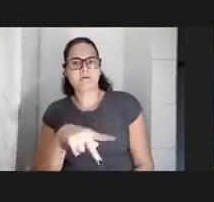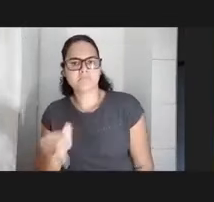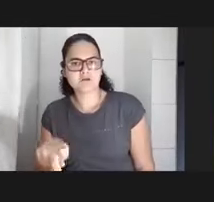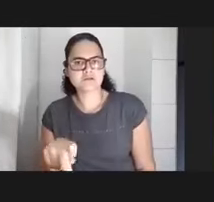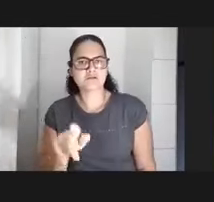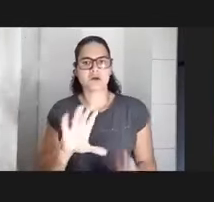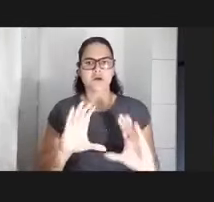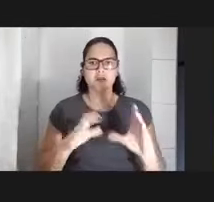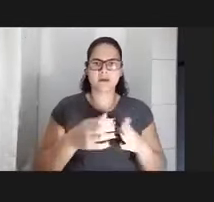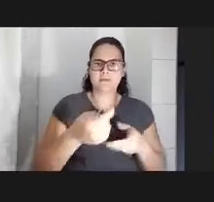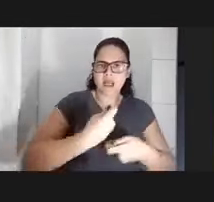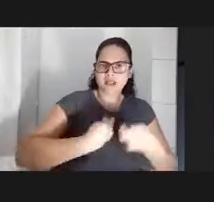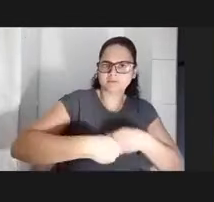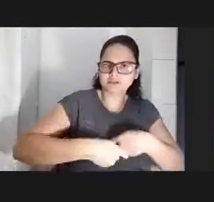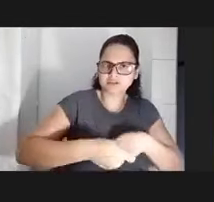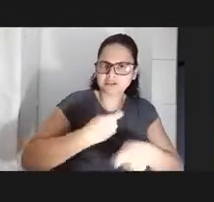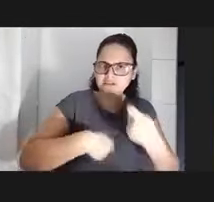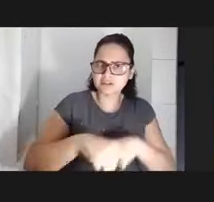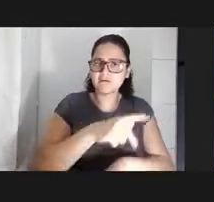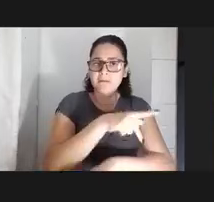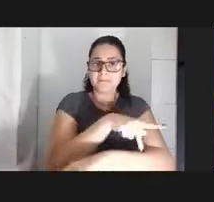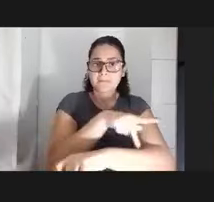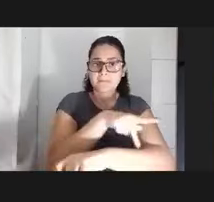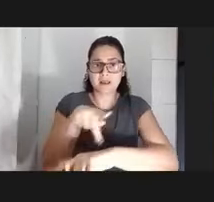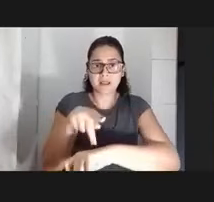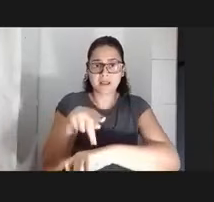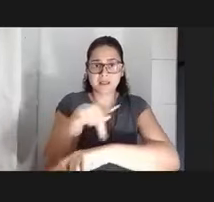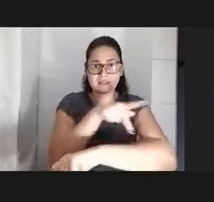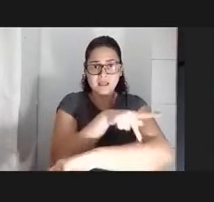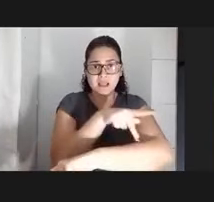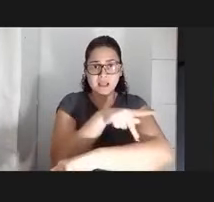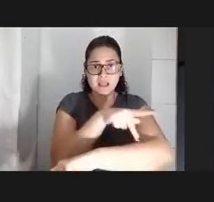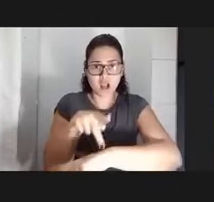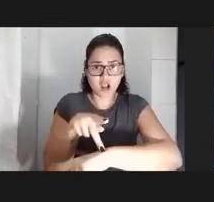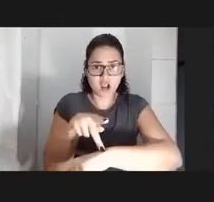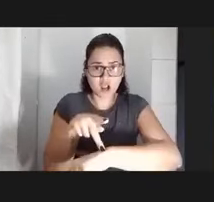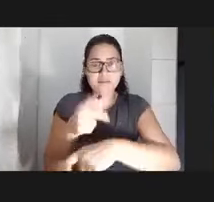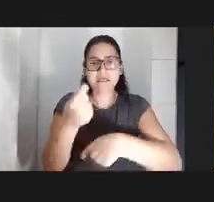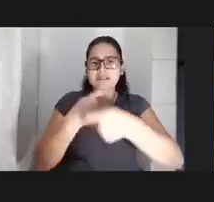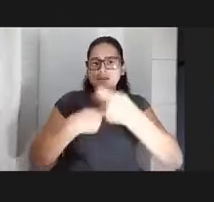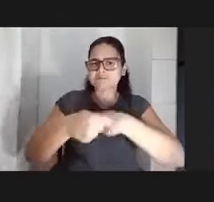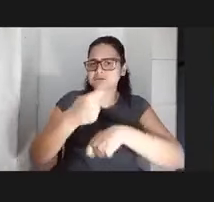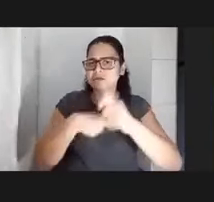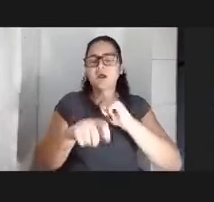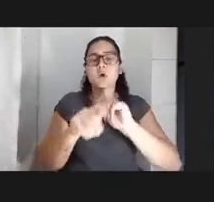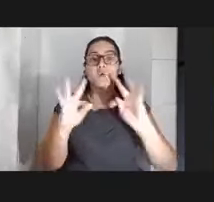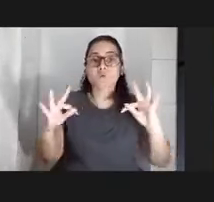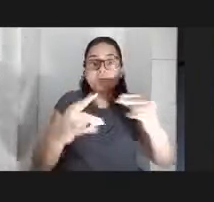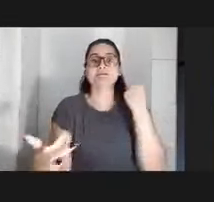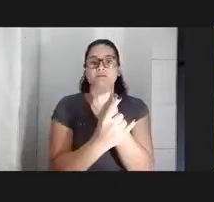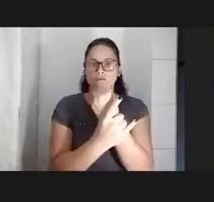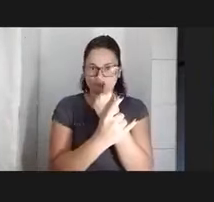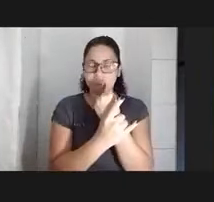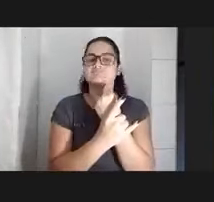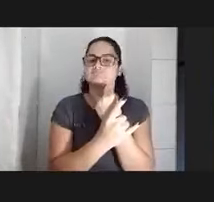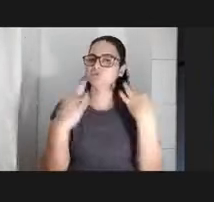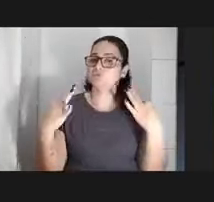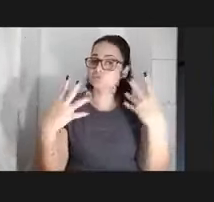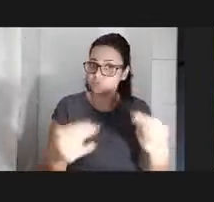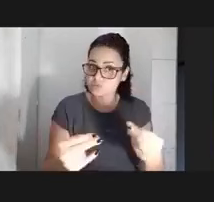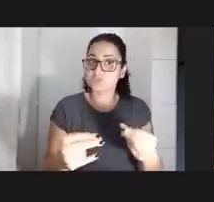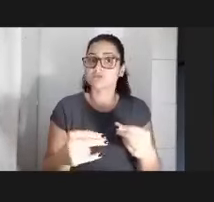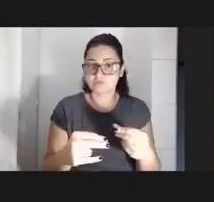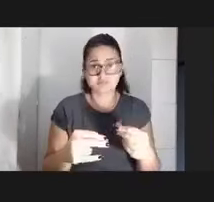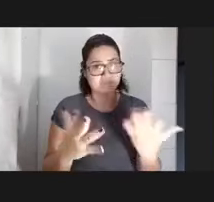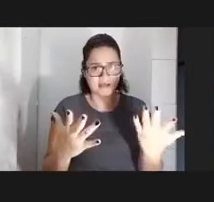equipe pedagógica, administrativa, é preciso que haja assim, a garantia de segurança. Nós estamos muito longe disso,